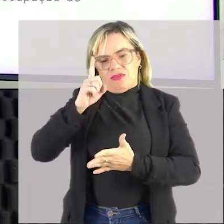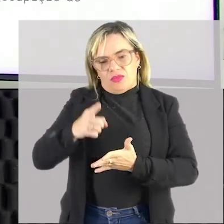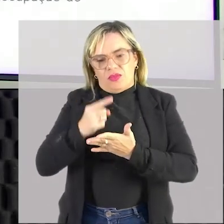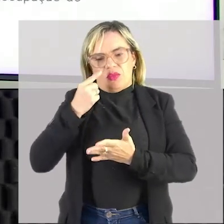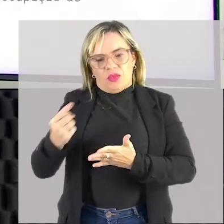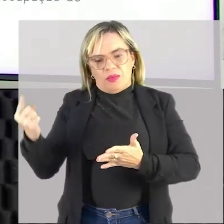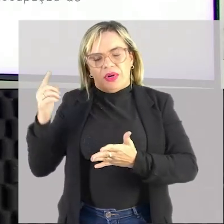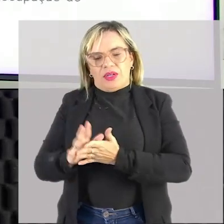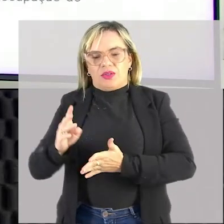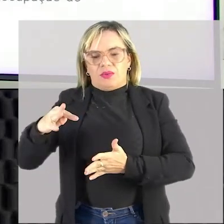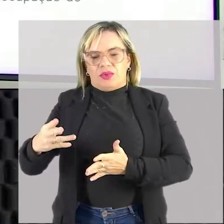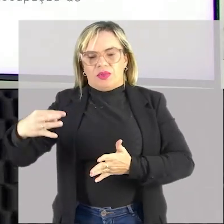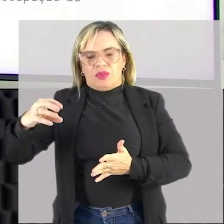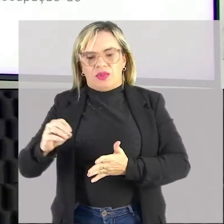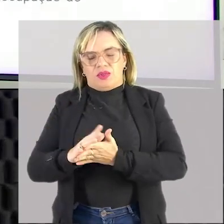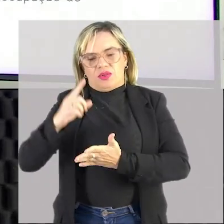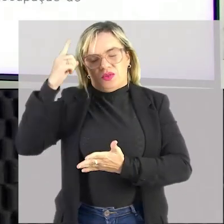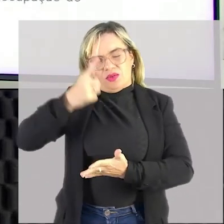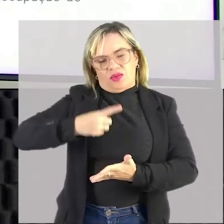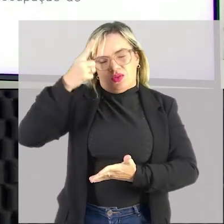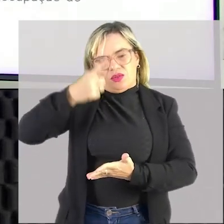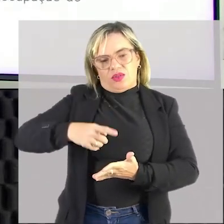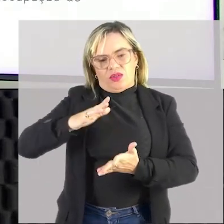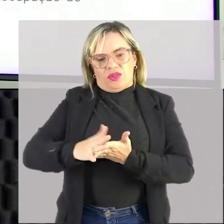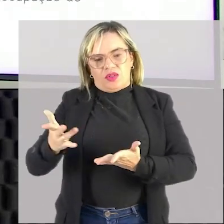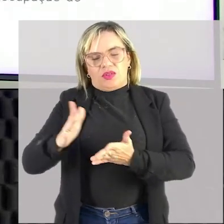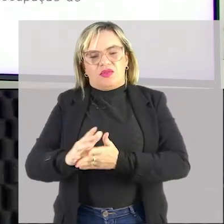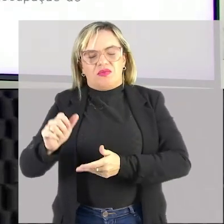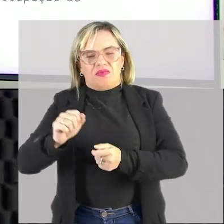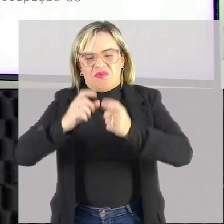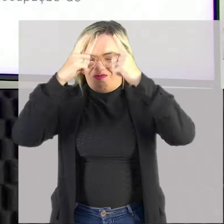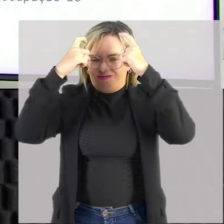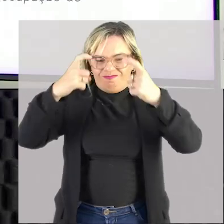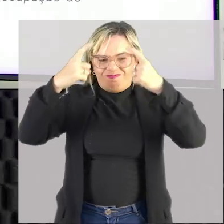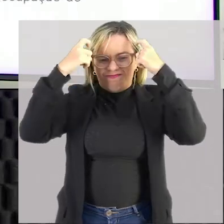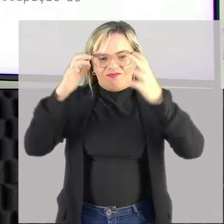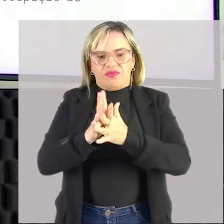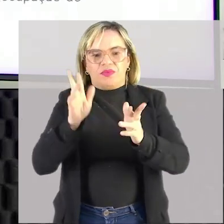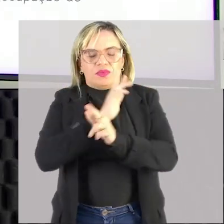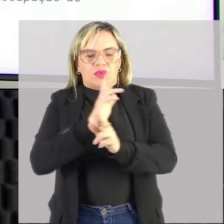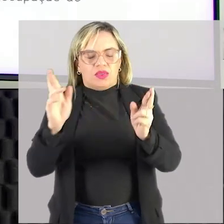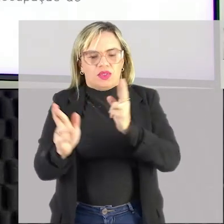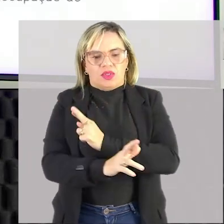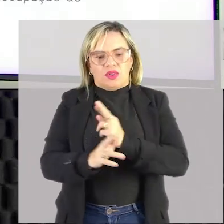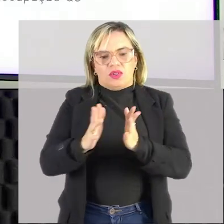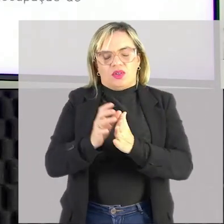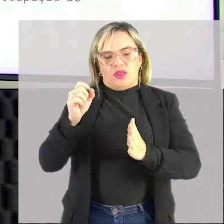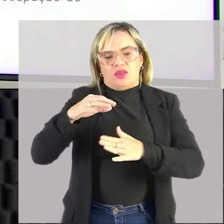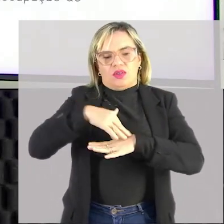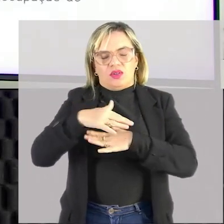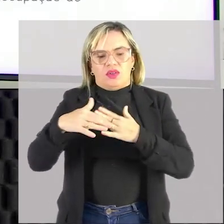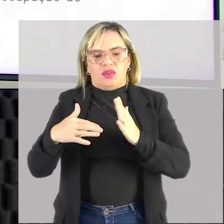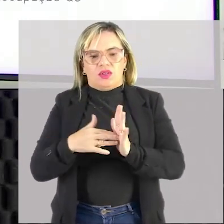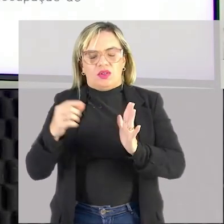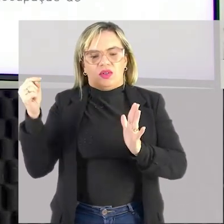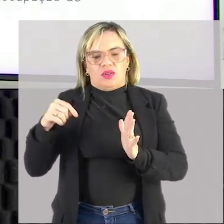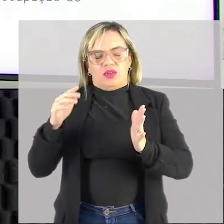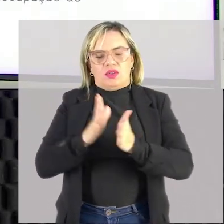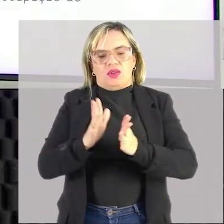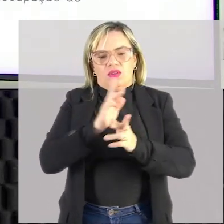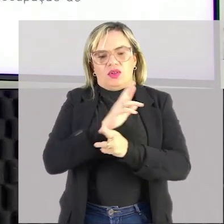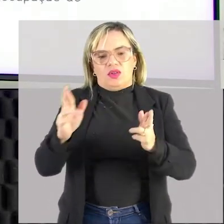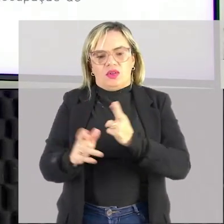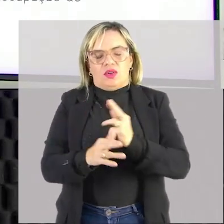de fato e que comete as maiores atrocidades mesmo em relação a isso. Tudo aí, claro, provocado a partir desse